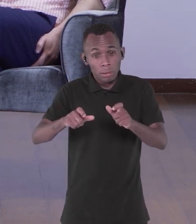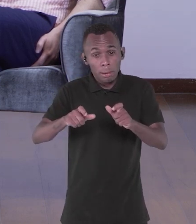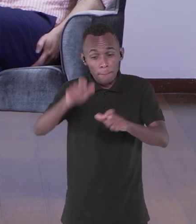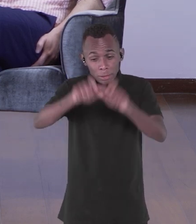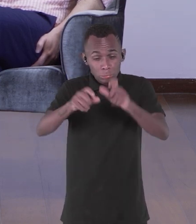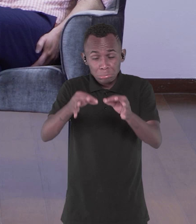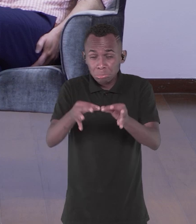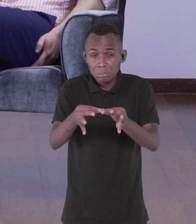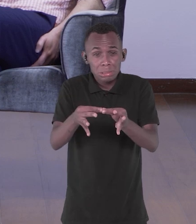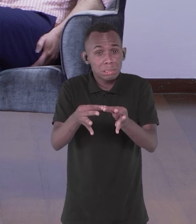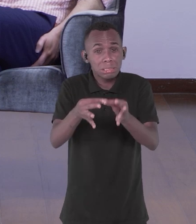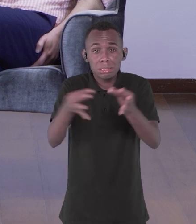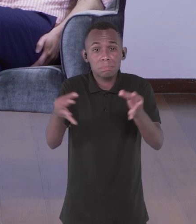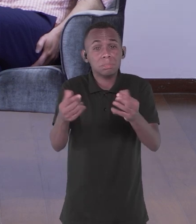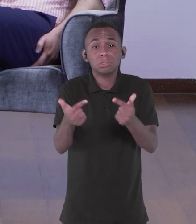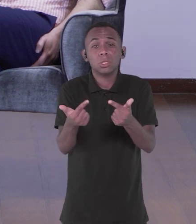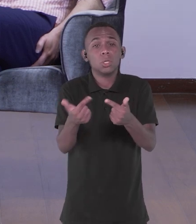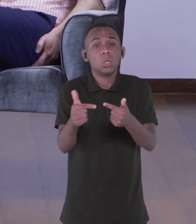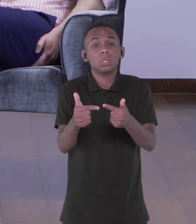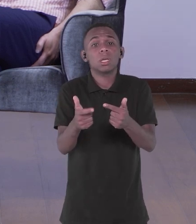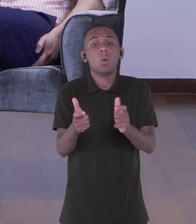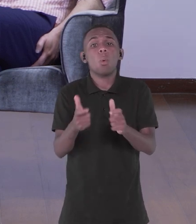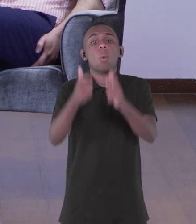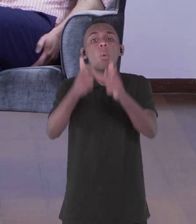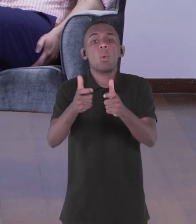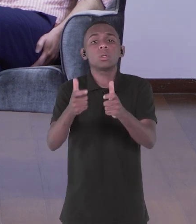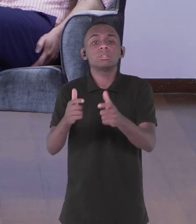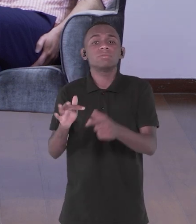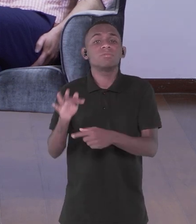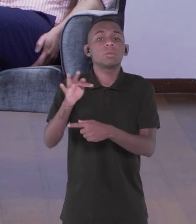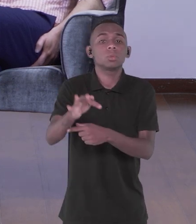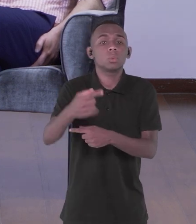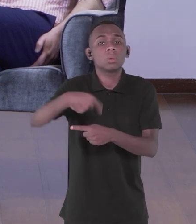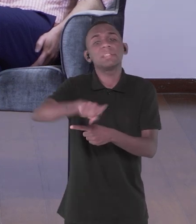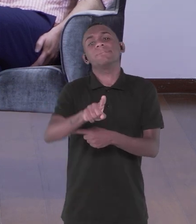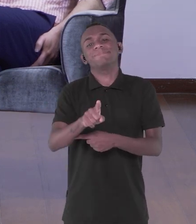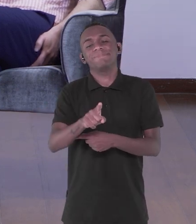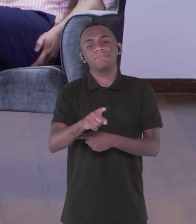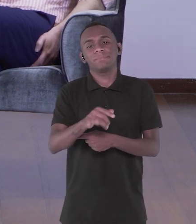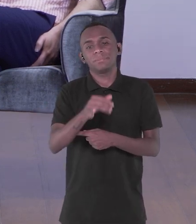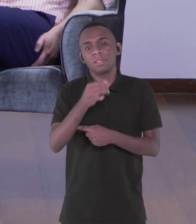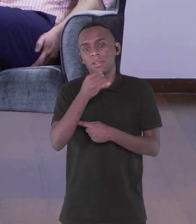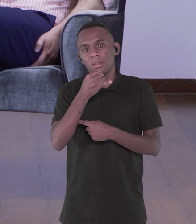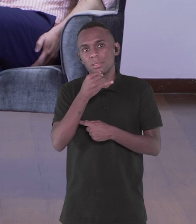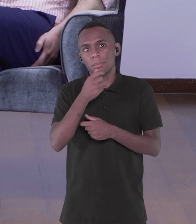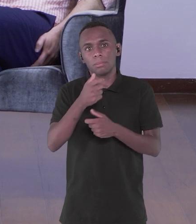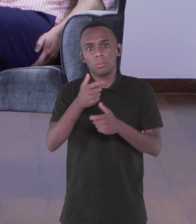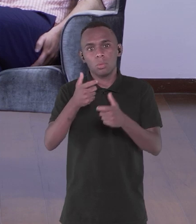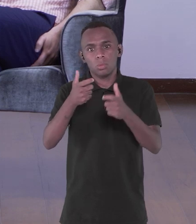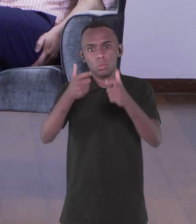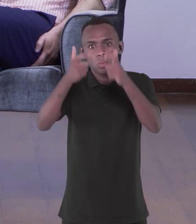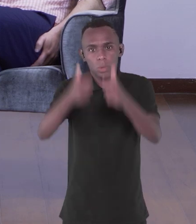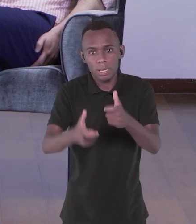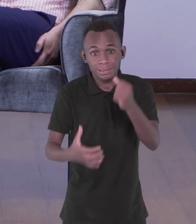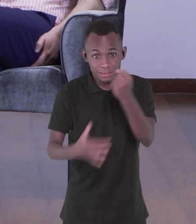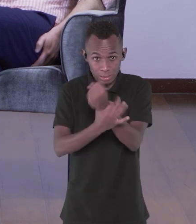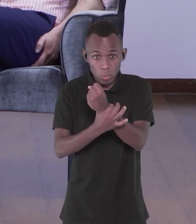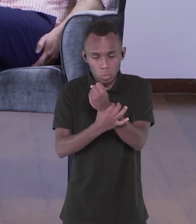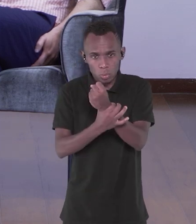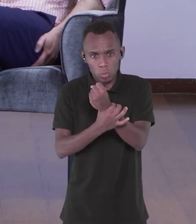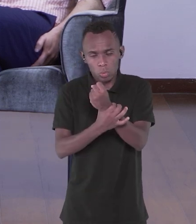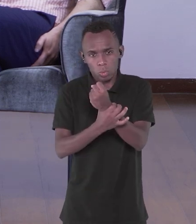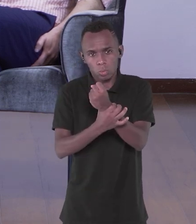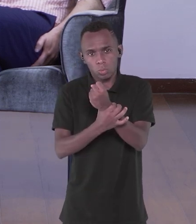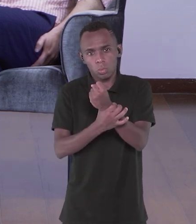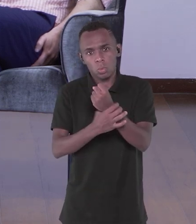vulneráveis, que não tem para onde ir. E você pensa, bom, ela chegou num porto seguro, num campo de refugiado,